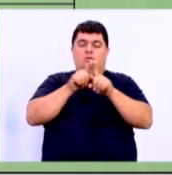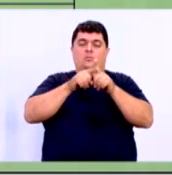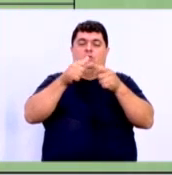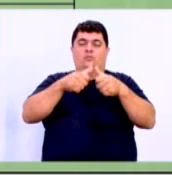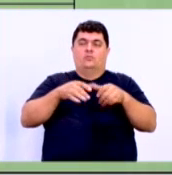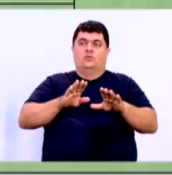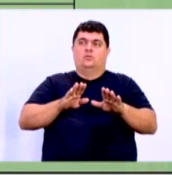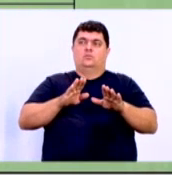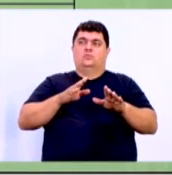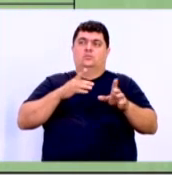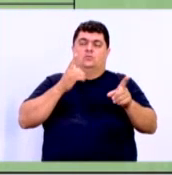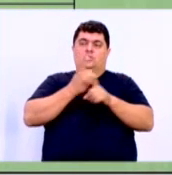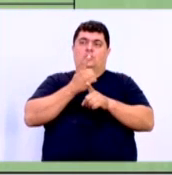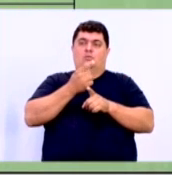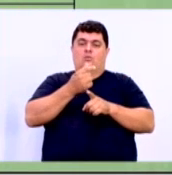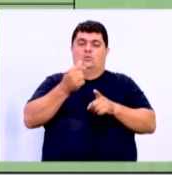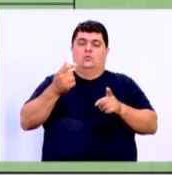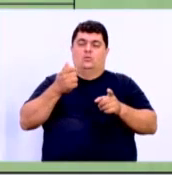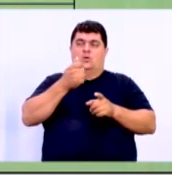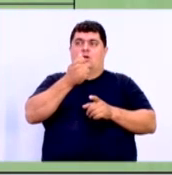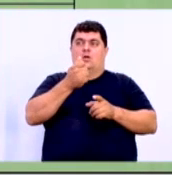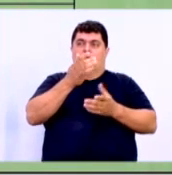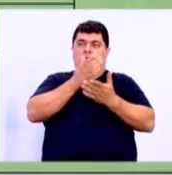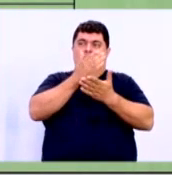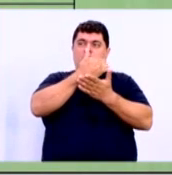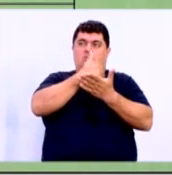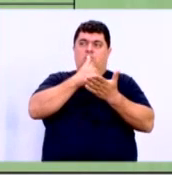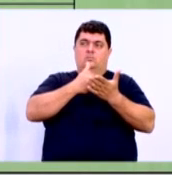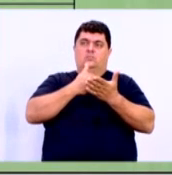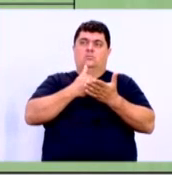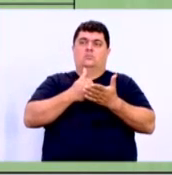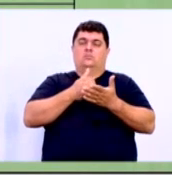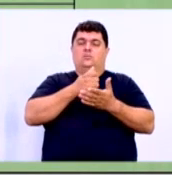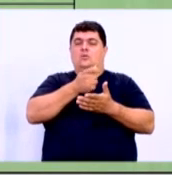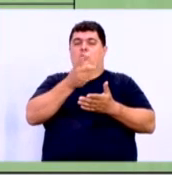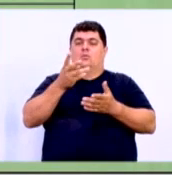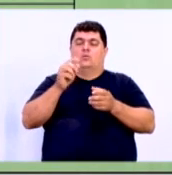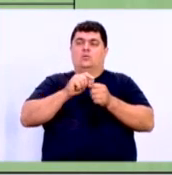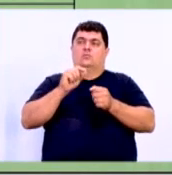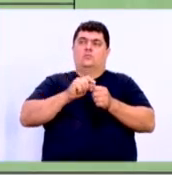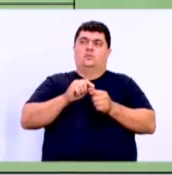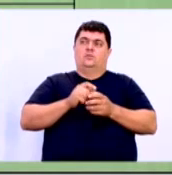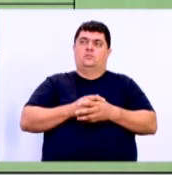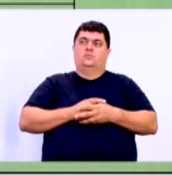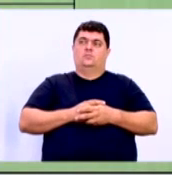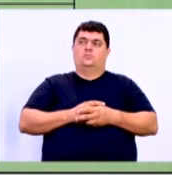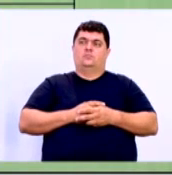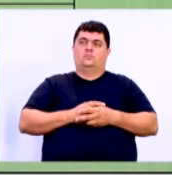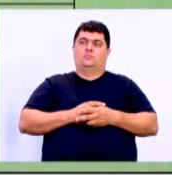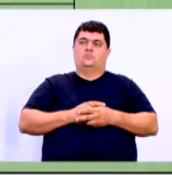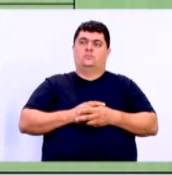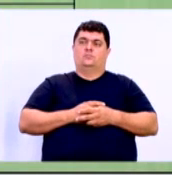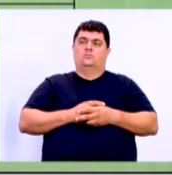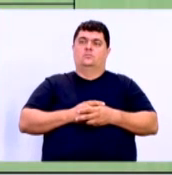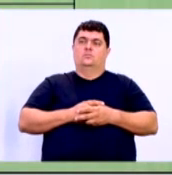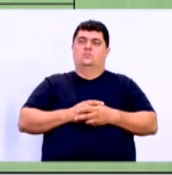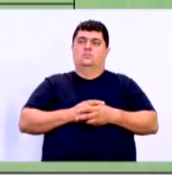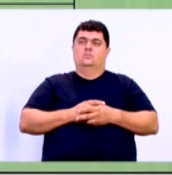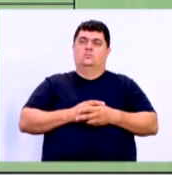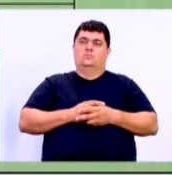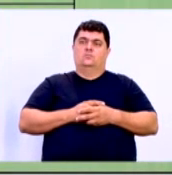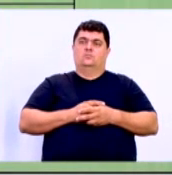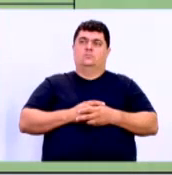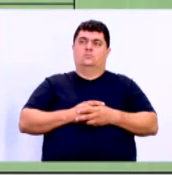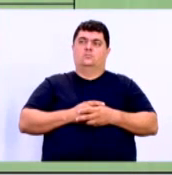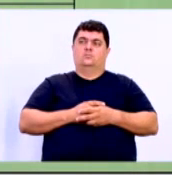produto A, com base, rateio, tal do rateio, pela quantidade produzida, né? Então como que fica isso aí? Nós